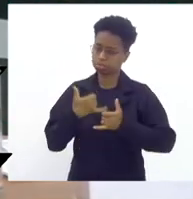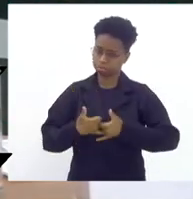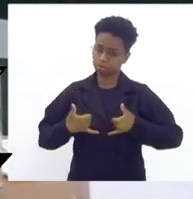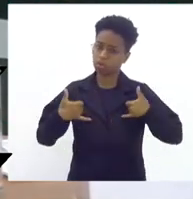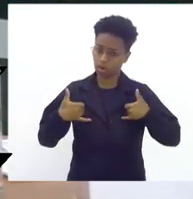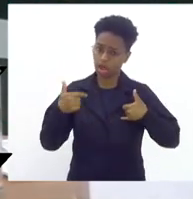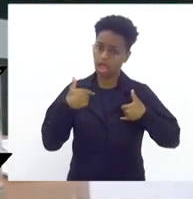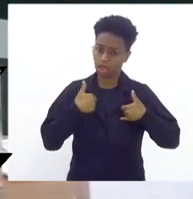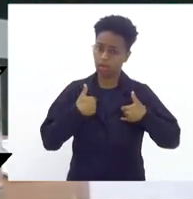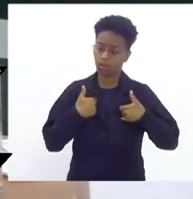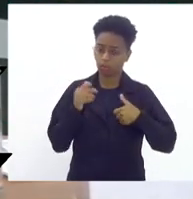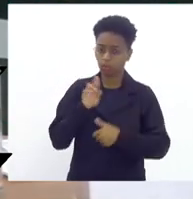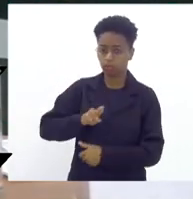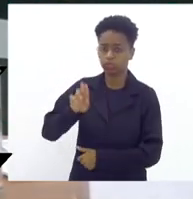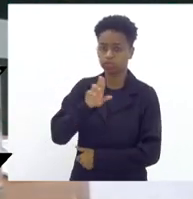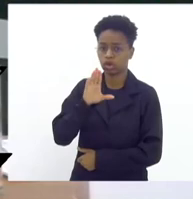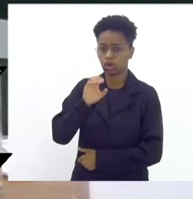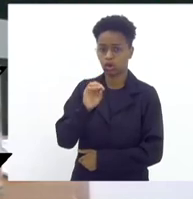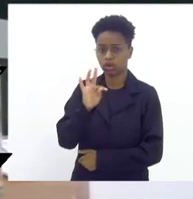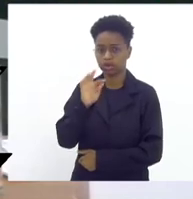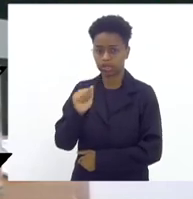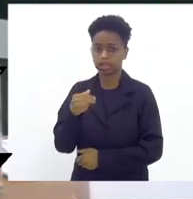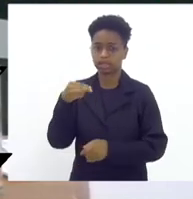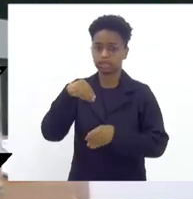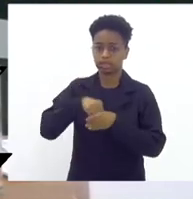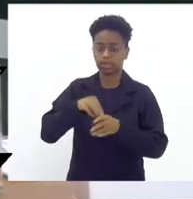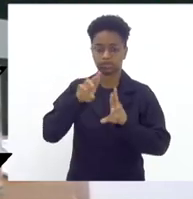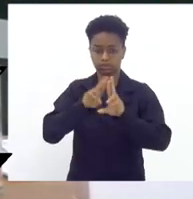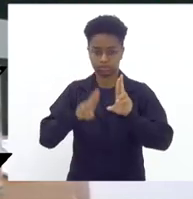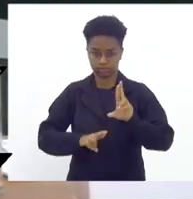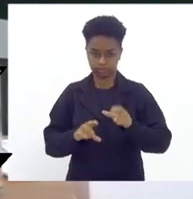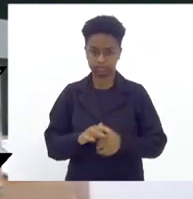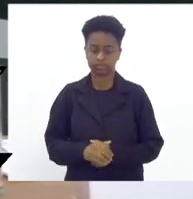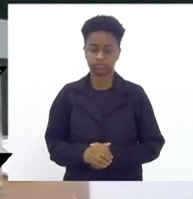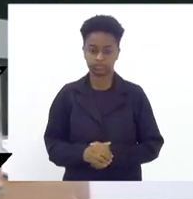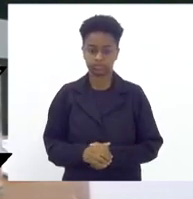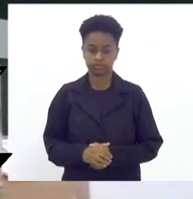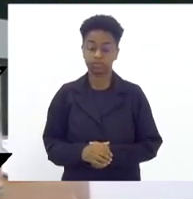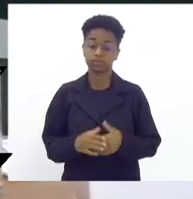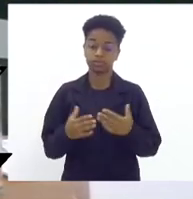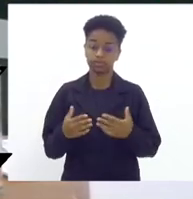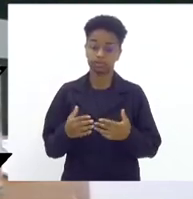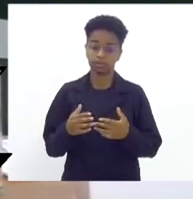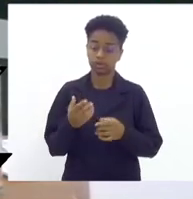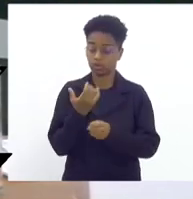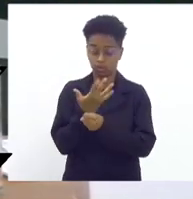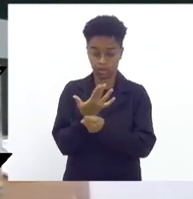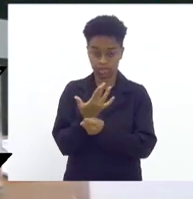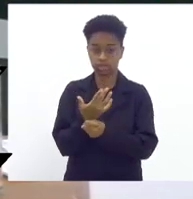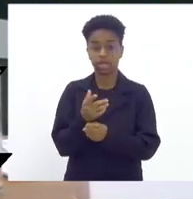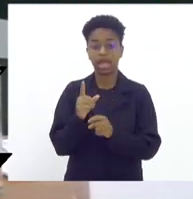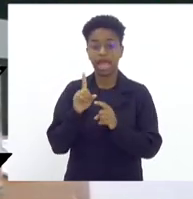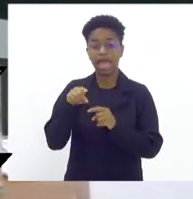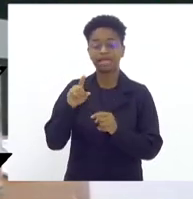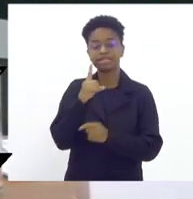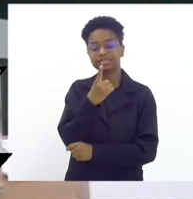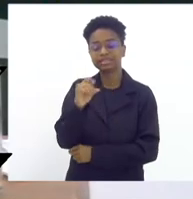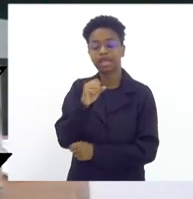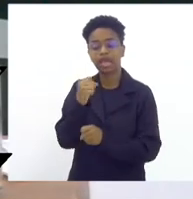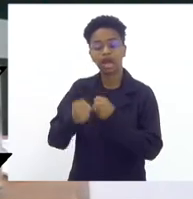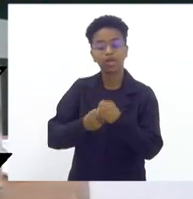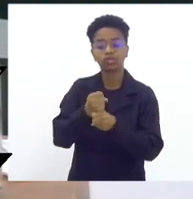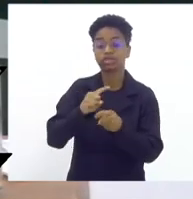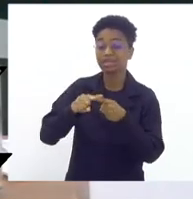ser filha da política de cotas da Universidade do Estado do Rio de Janeiro Isso foi mais de 100 anos após a abolição Então